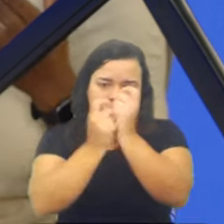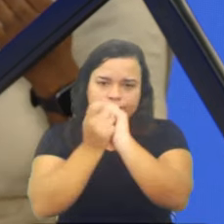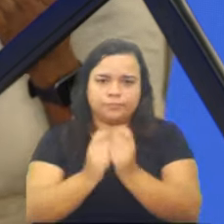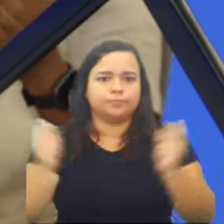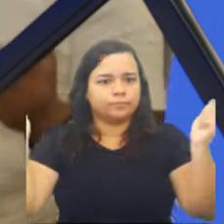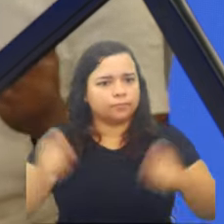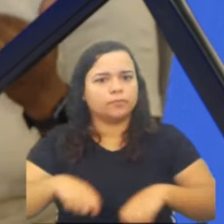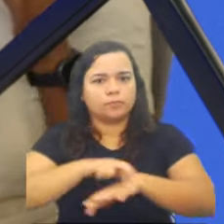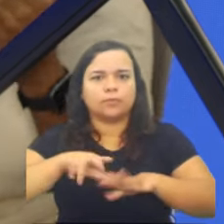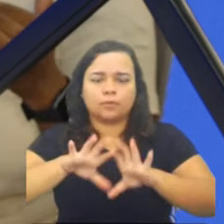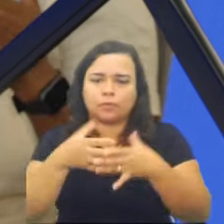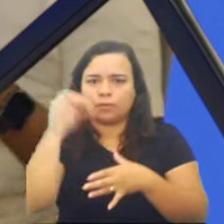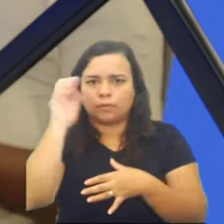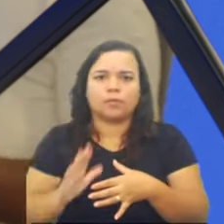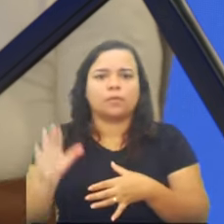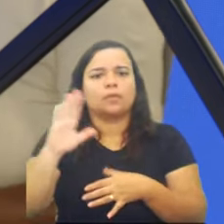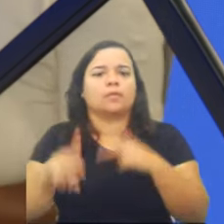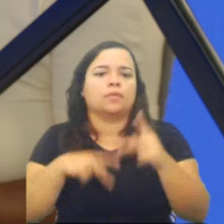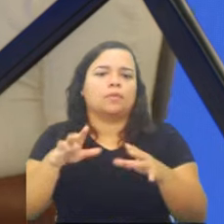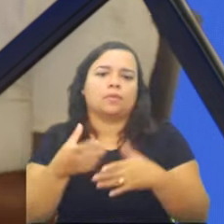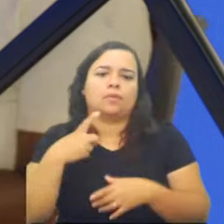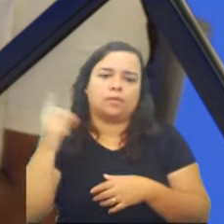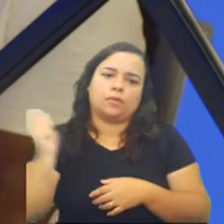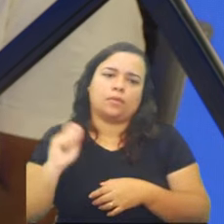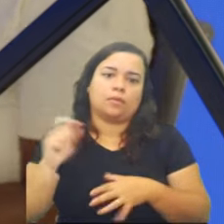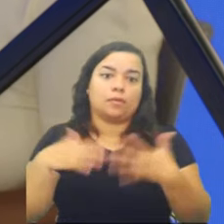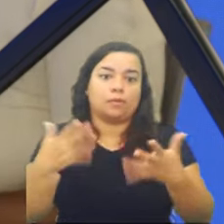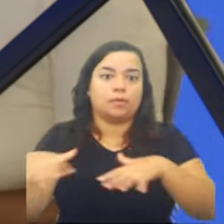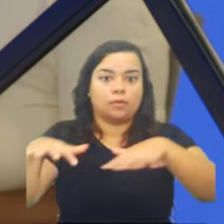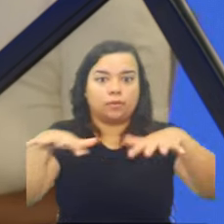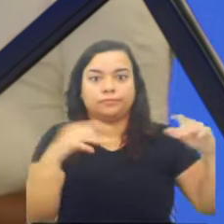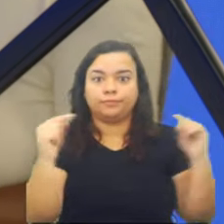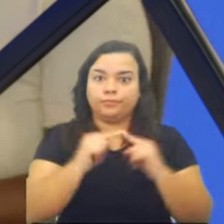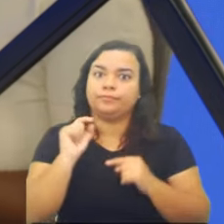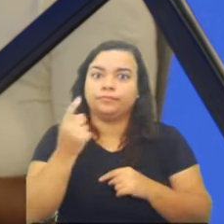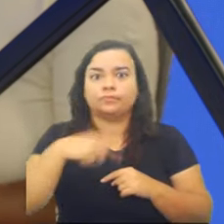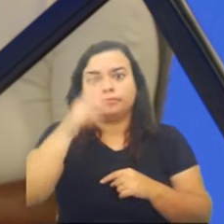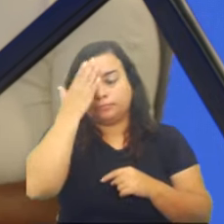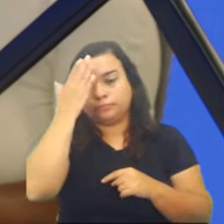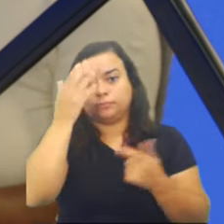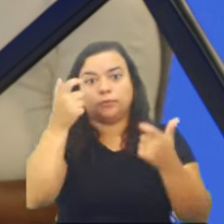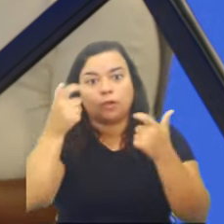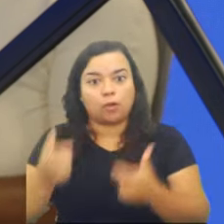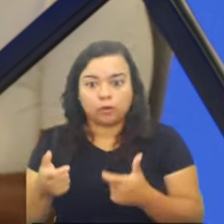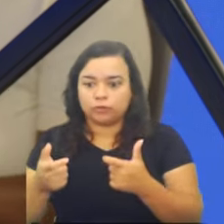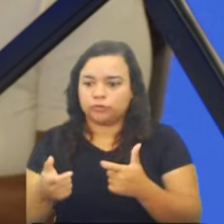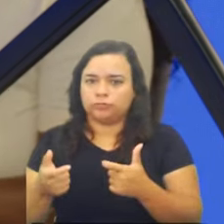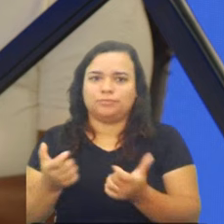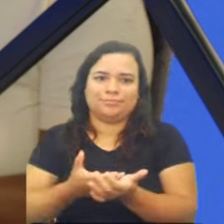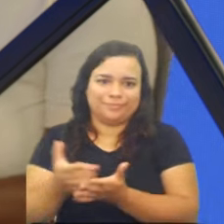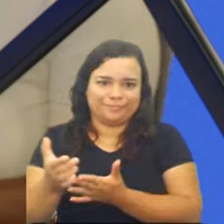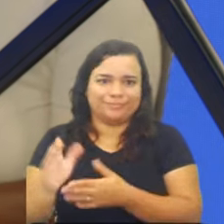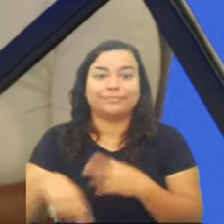reinvenção capacidade que o povo brasileiro tem então esse esse movimento foi a gente entender de onde a gente